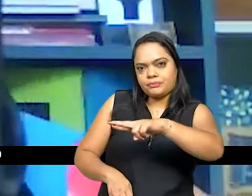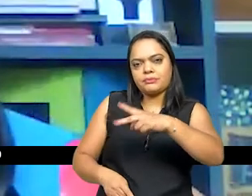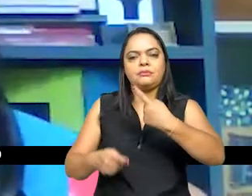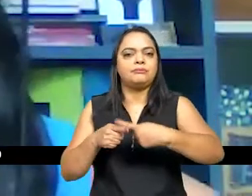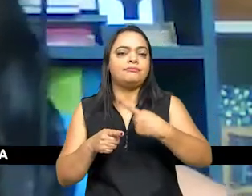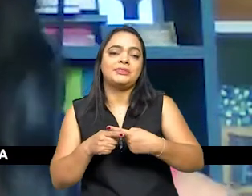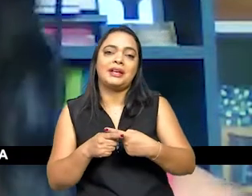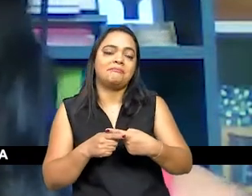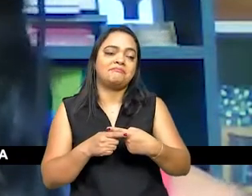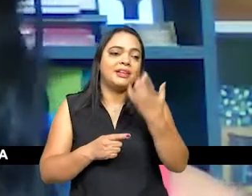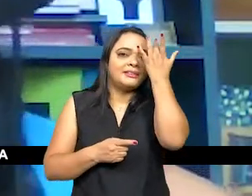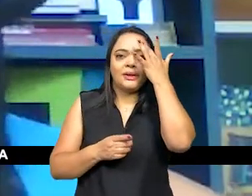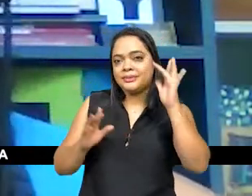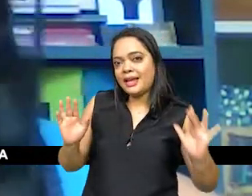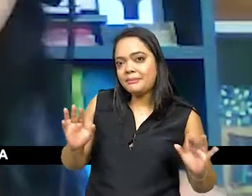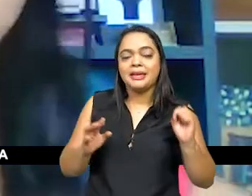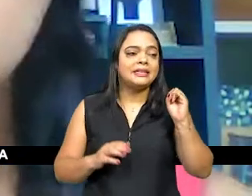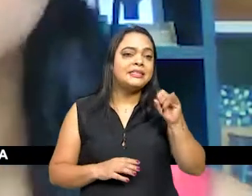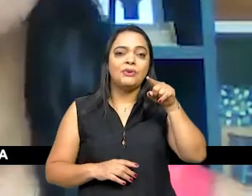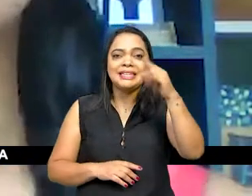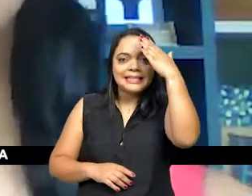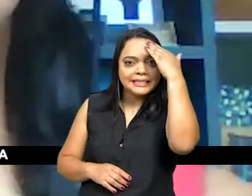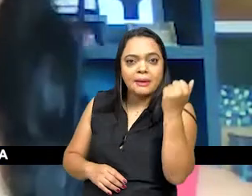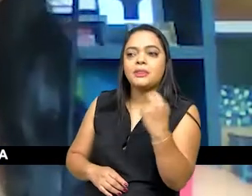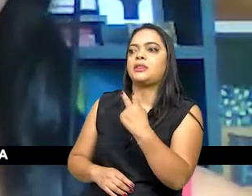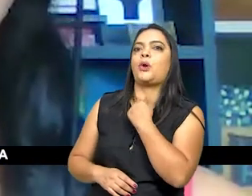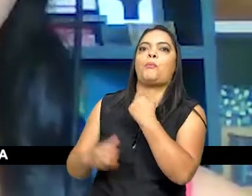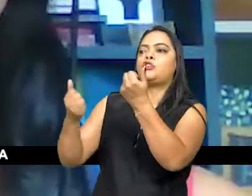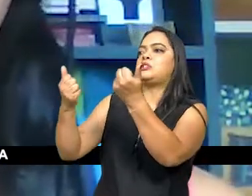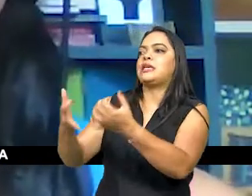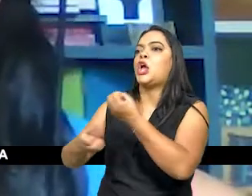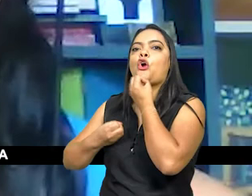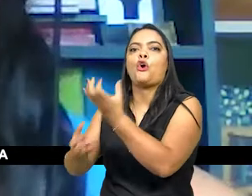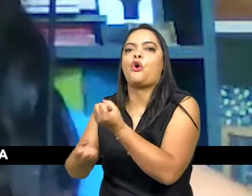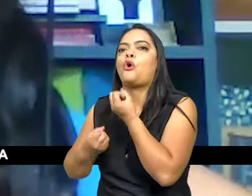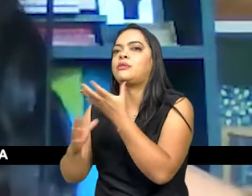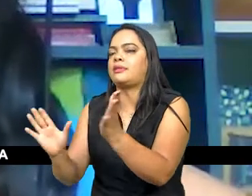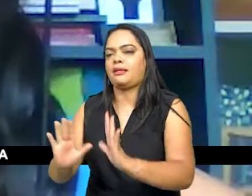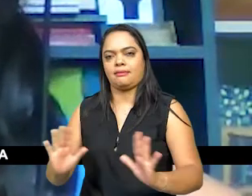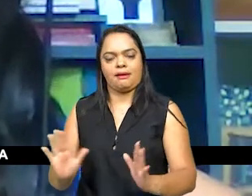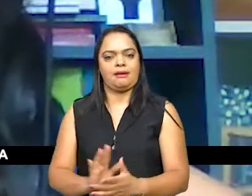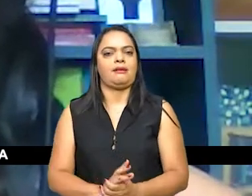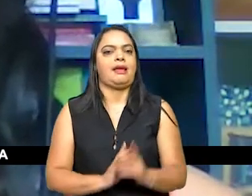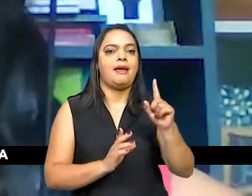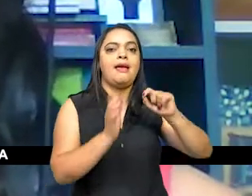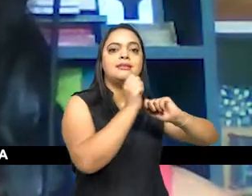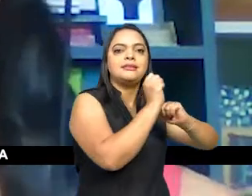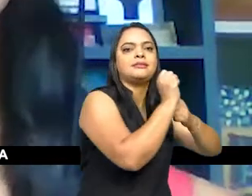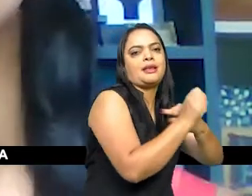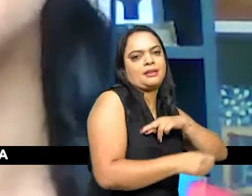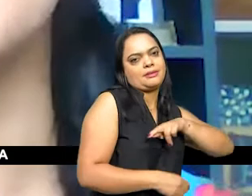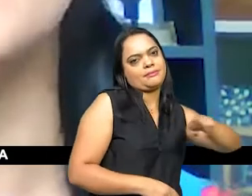tu nem saiba, e segundo, porque mesmo que tu saiba, tu não deve. Então, a dimensão qual é? Né? Ela é